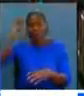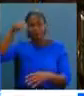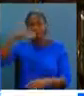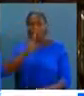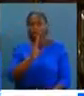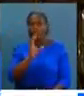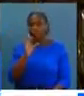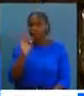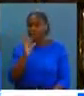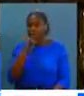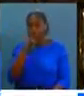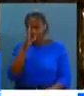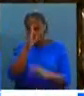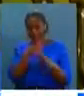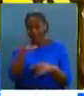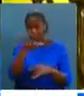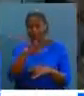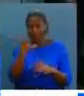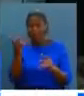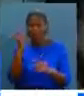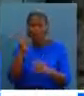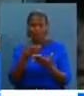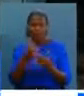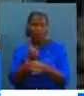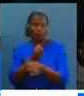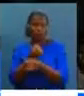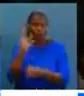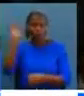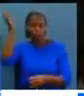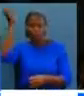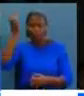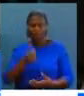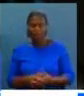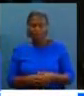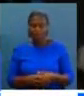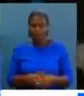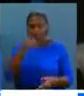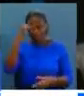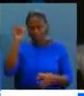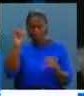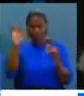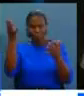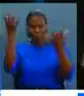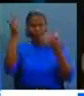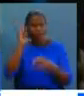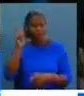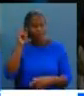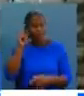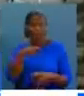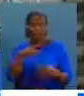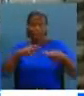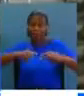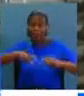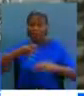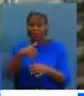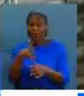Fonseca, que considera o evento como uma forma de valorizar o produto cultural. É uma iniciativa muito louvável esta da Câmara Municipal